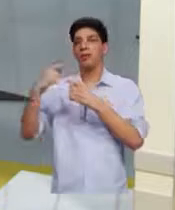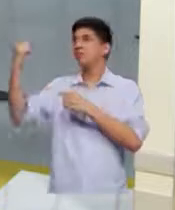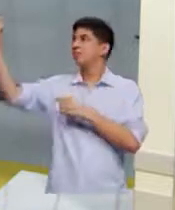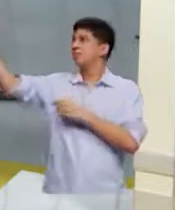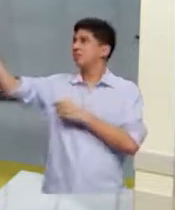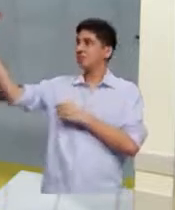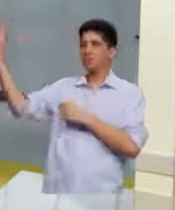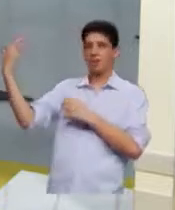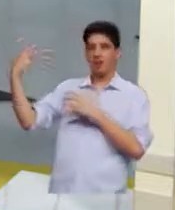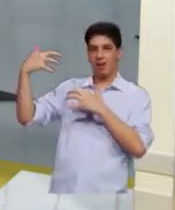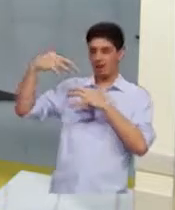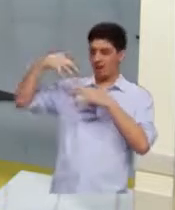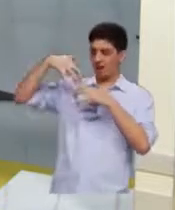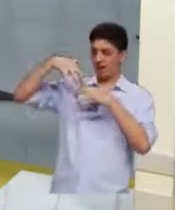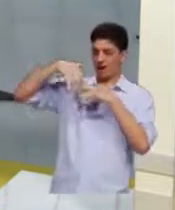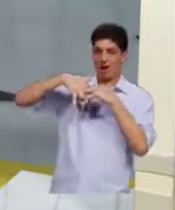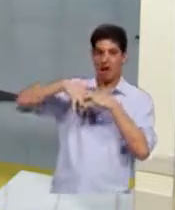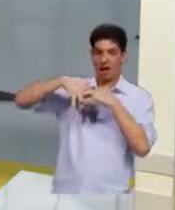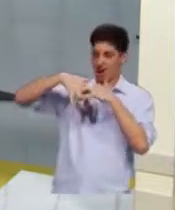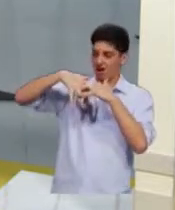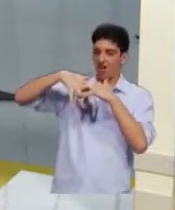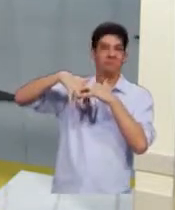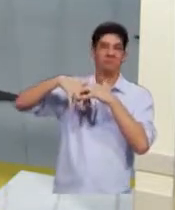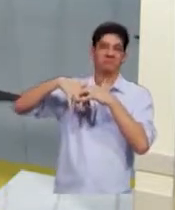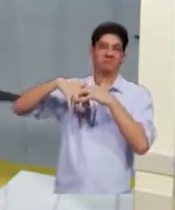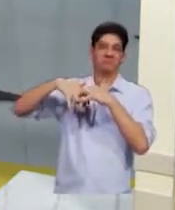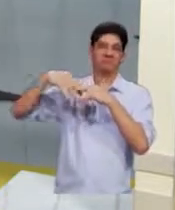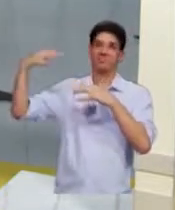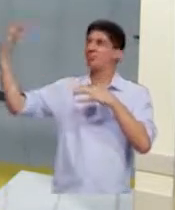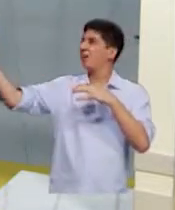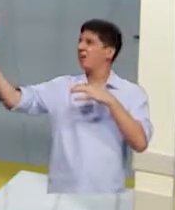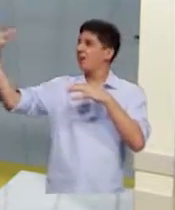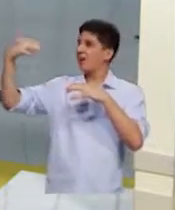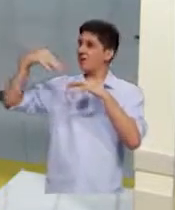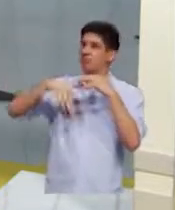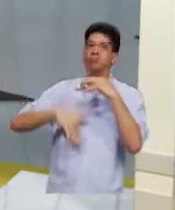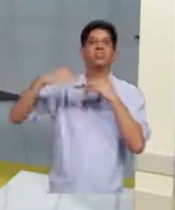solares, que são os raios solares do tipo UVA,